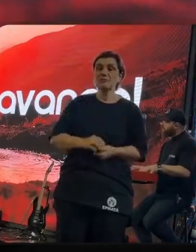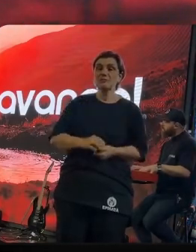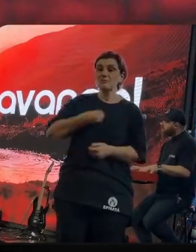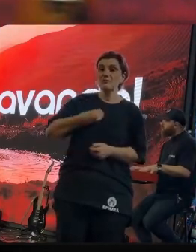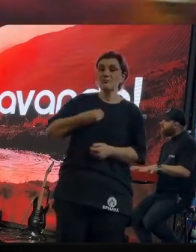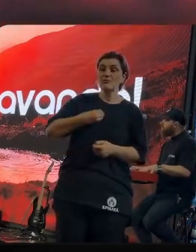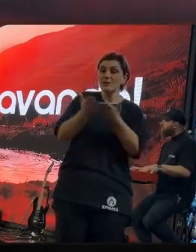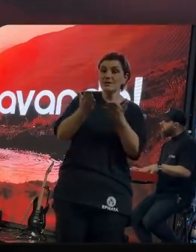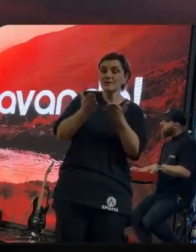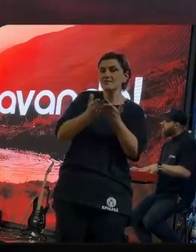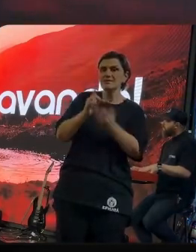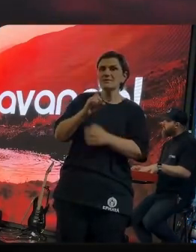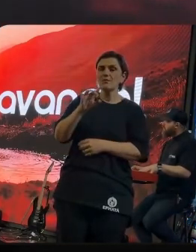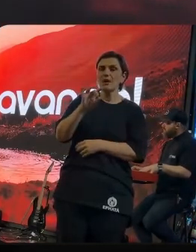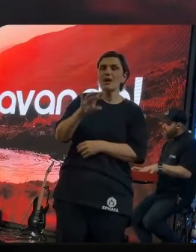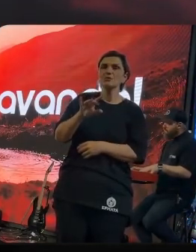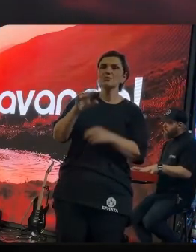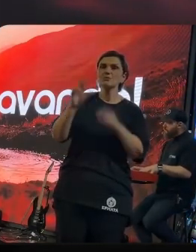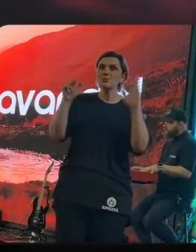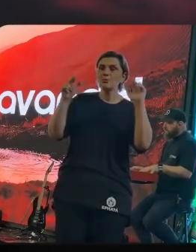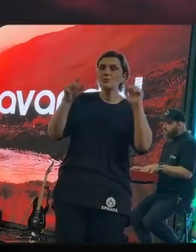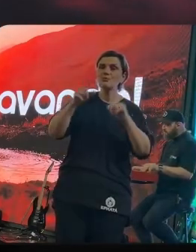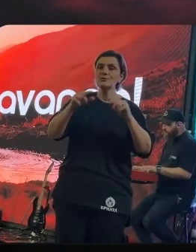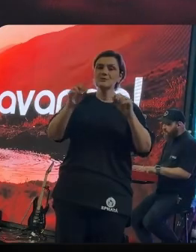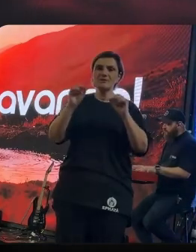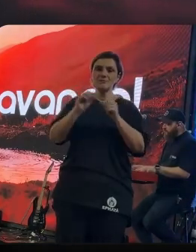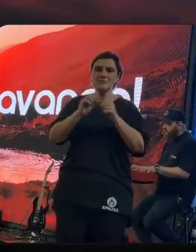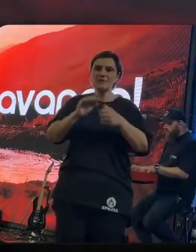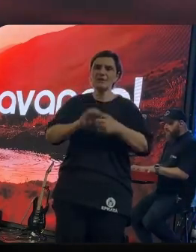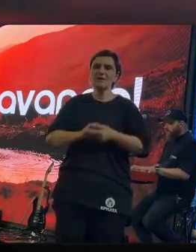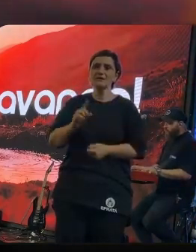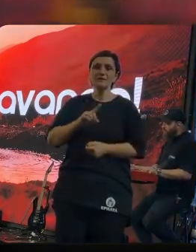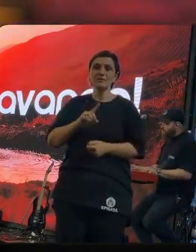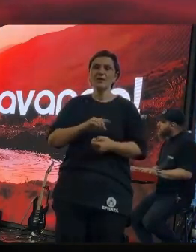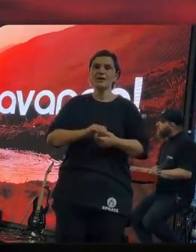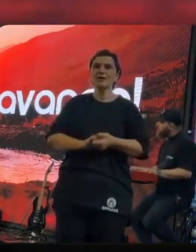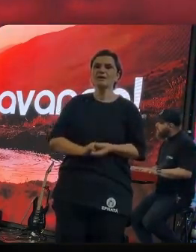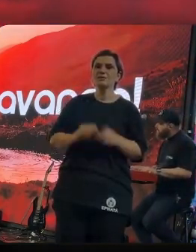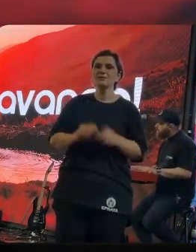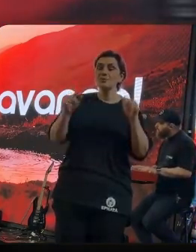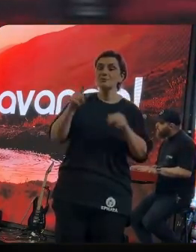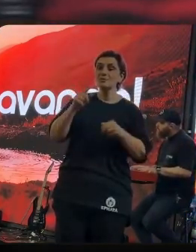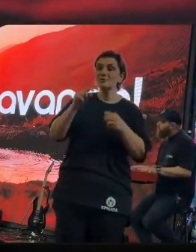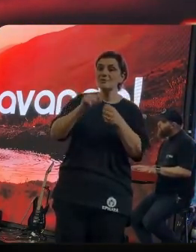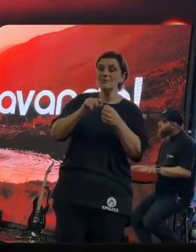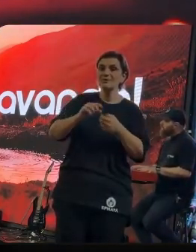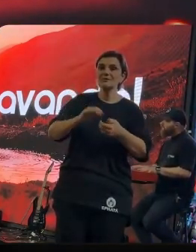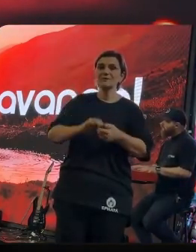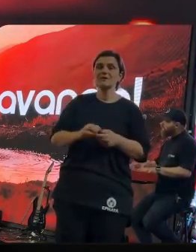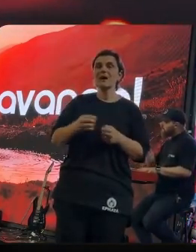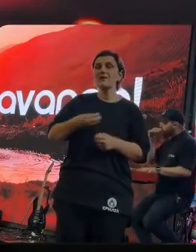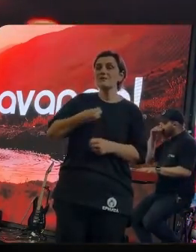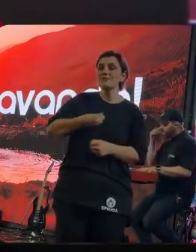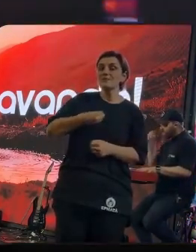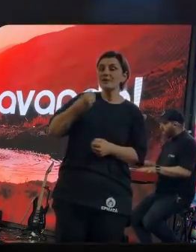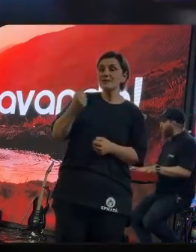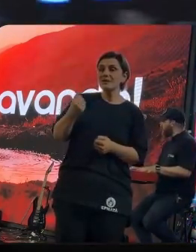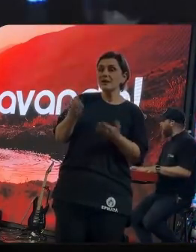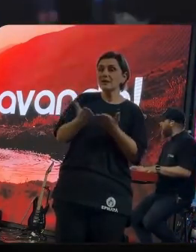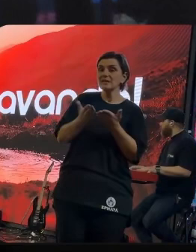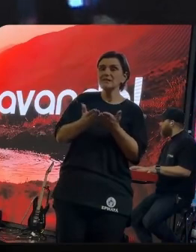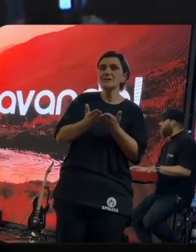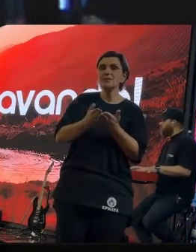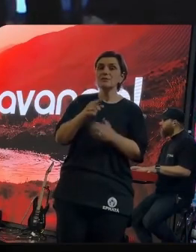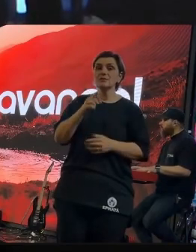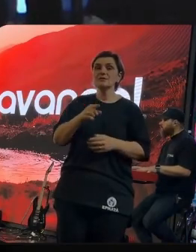Vida cristã não é sobre o que você fez e não é sobre o que você vai fazer. Vida cristã, presta atenção, é sobre o que